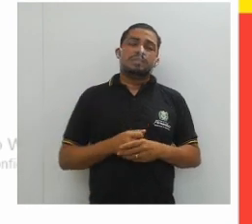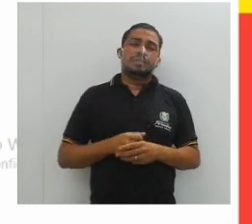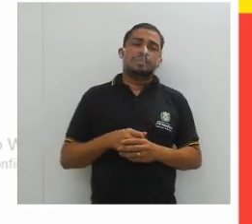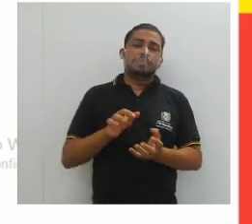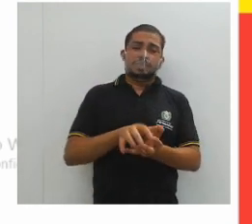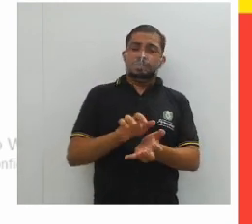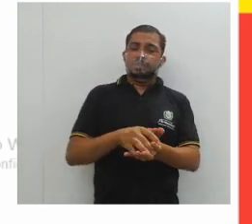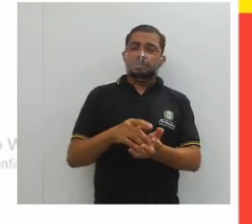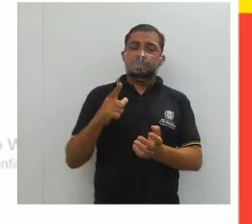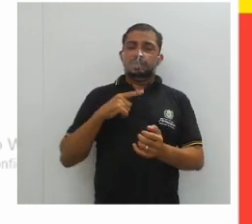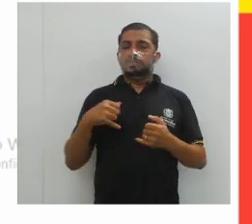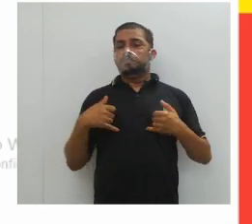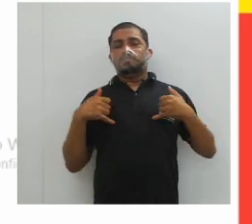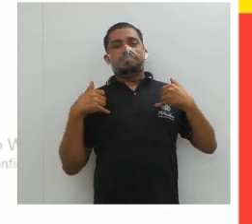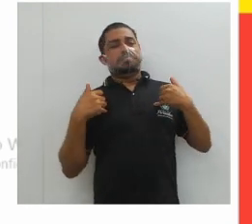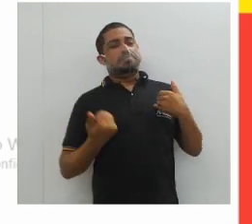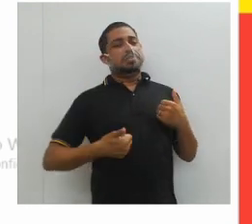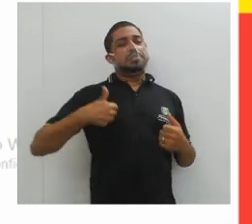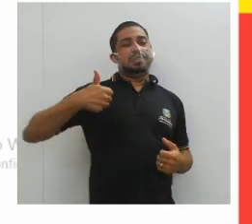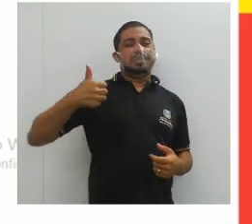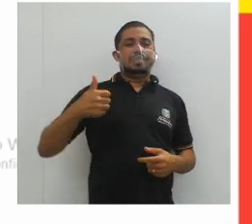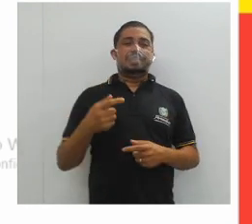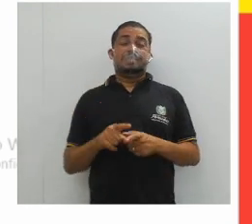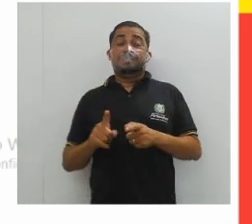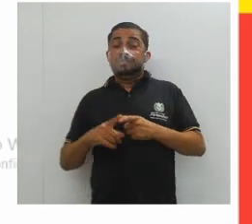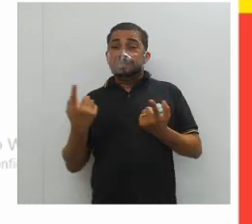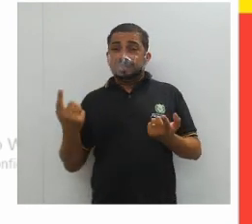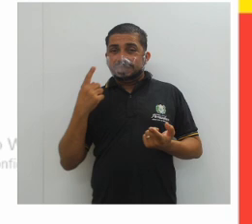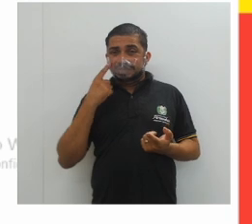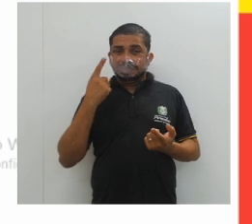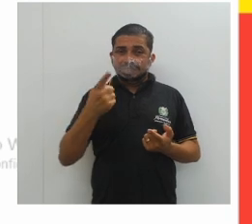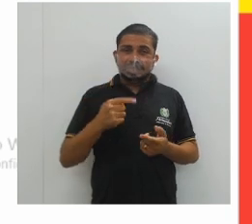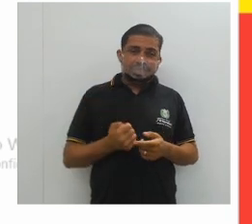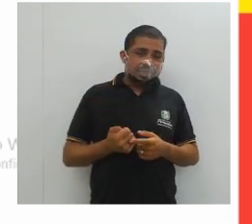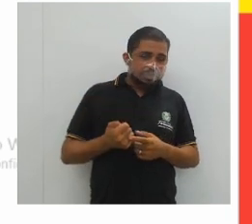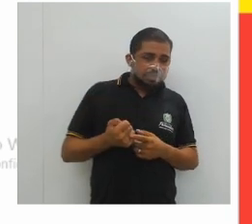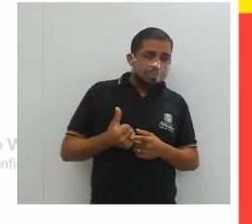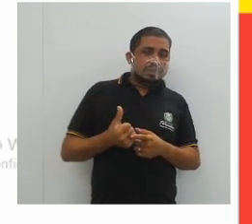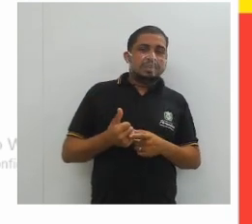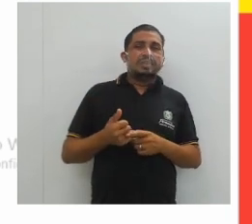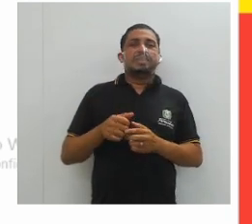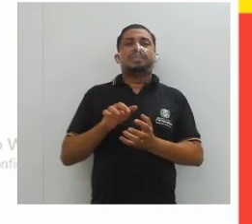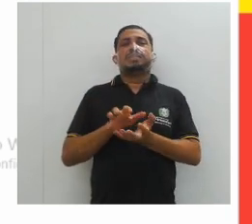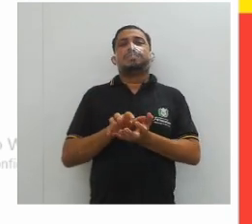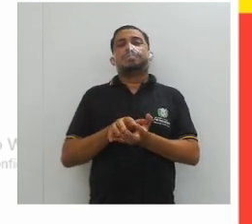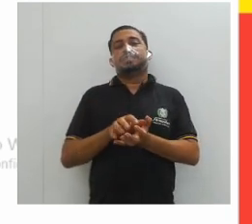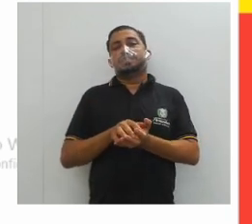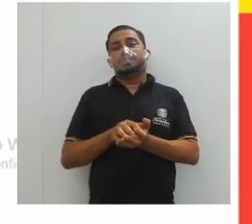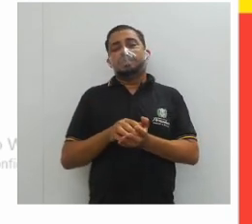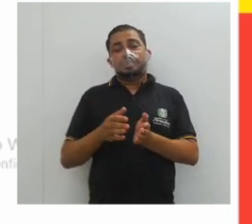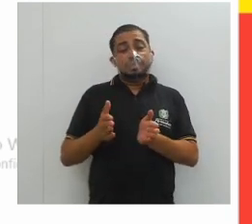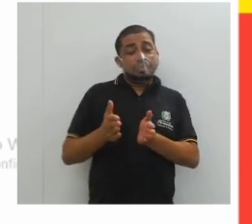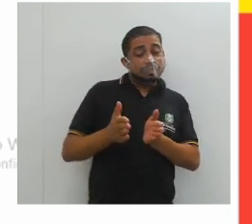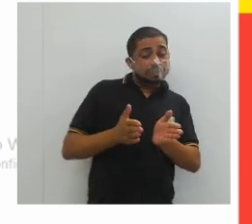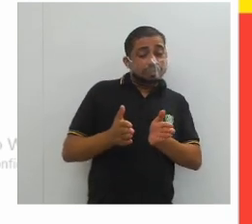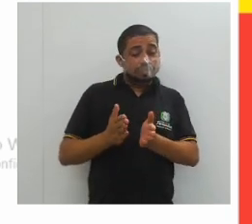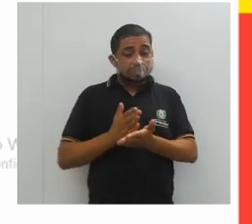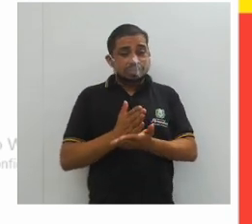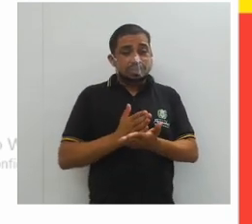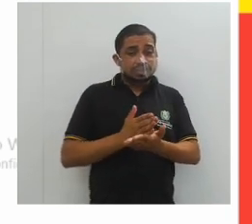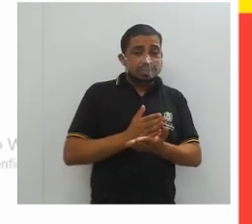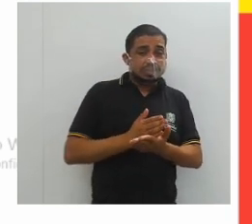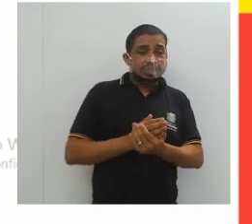de grandeza, né? De ser o primeiro, de ser o maior. Mas aí, olha, tá quase em Pernambuco, tá na Tríplice Fronteira. Você conhece a Tríplice